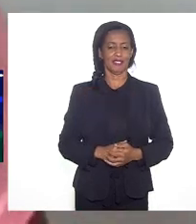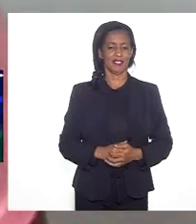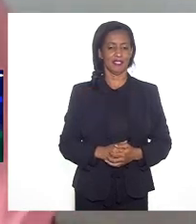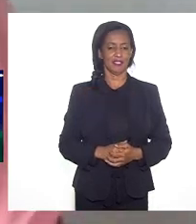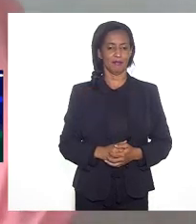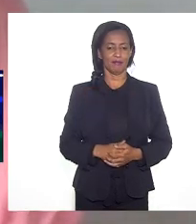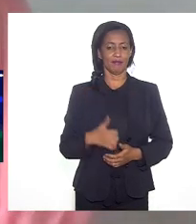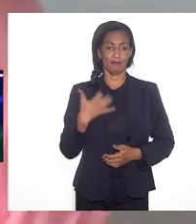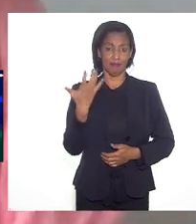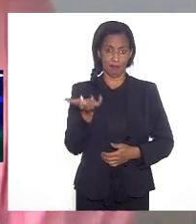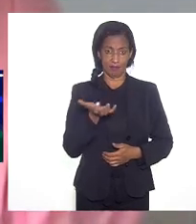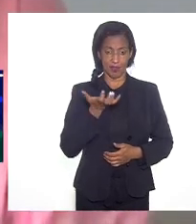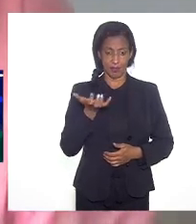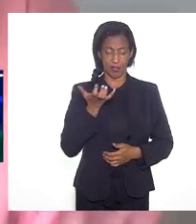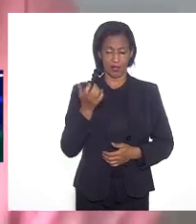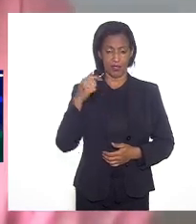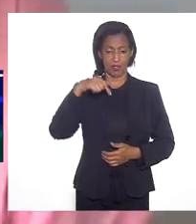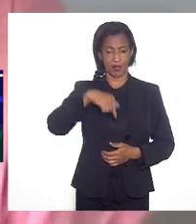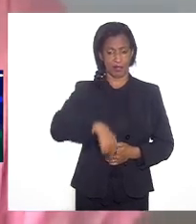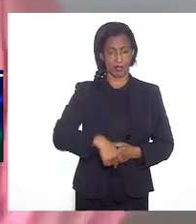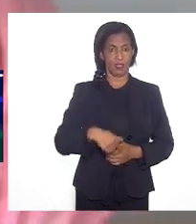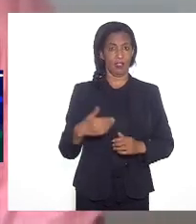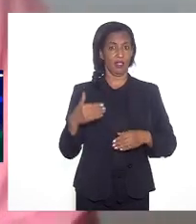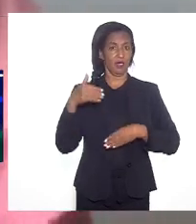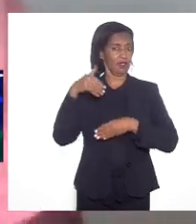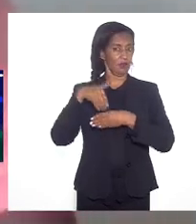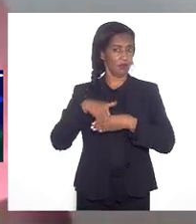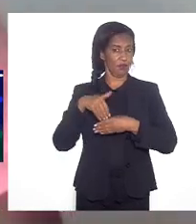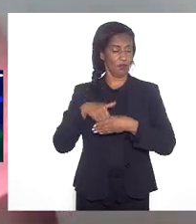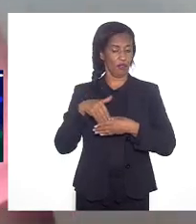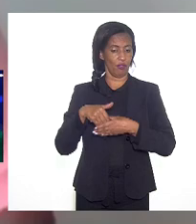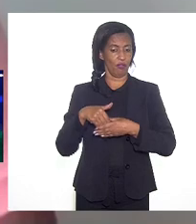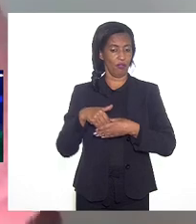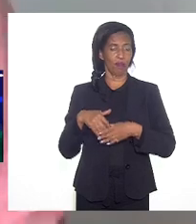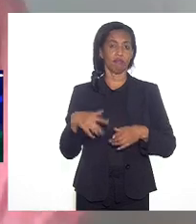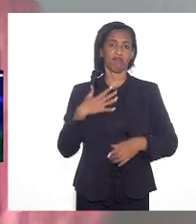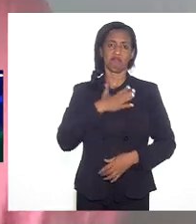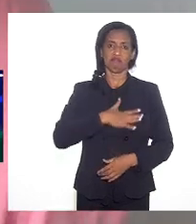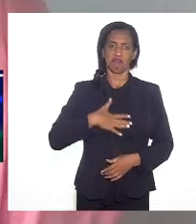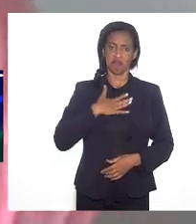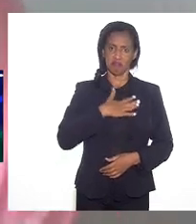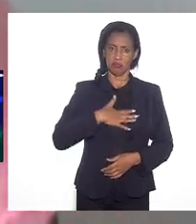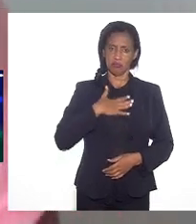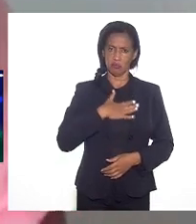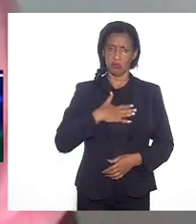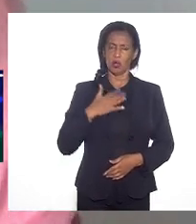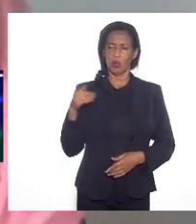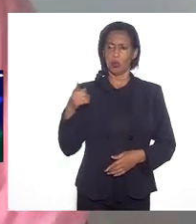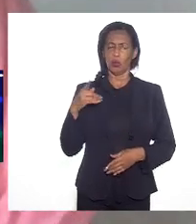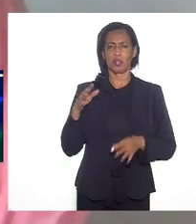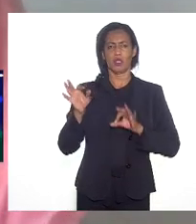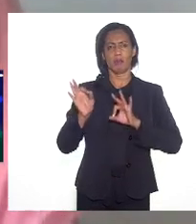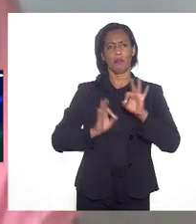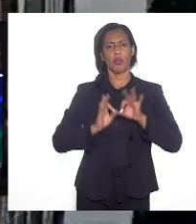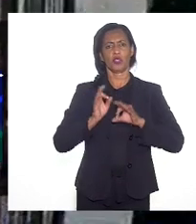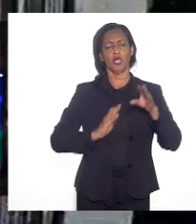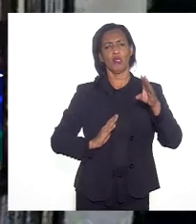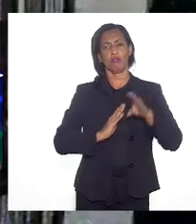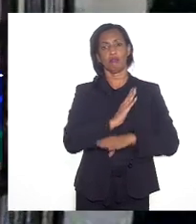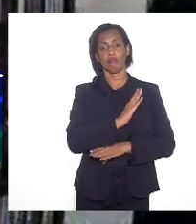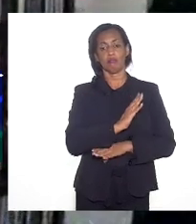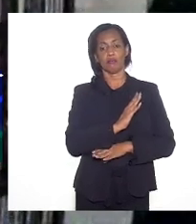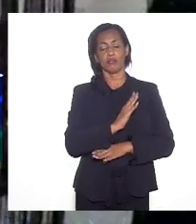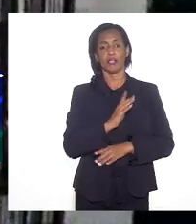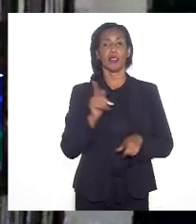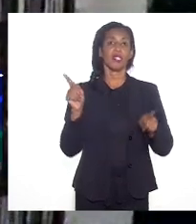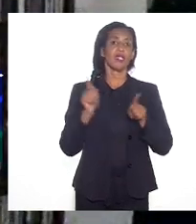Queria aqui, gente, nessa declaração de voto, externar bastante satisfação com a aprovação desse projeto. Eu queria